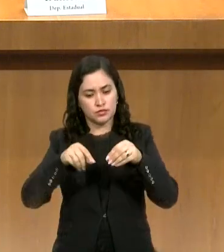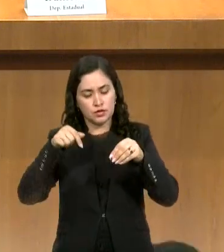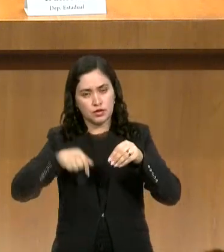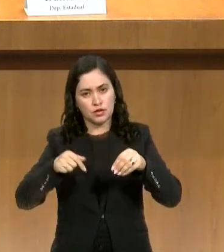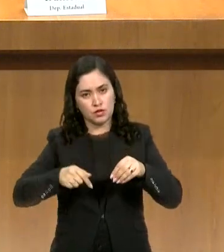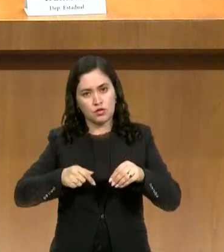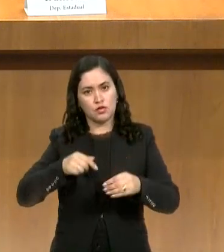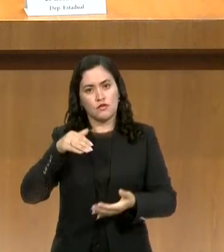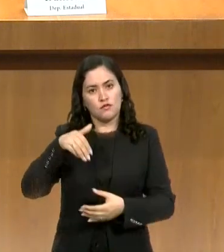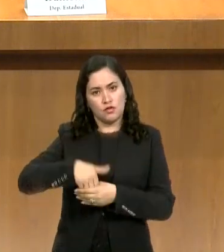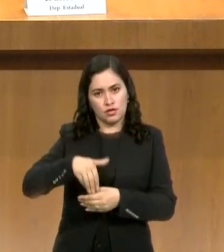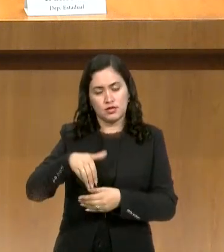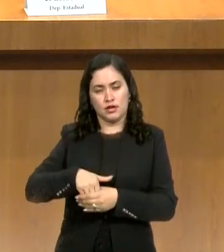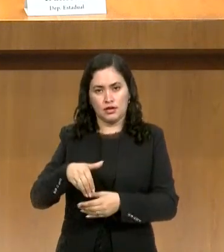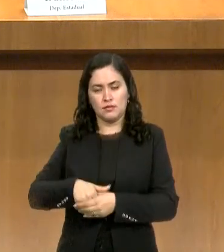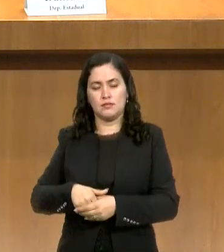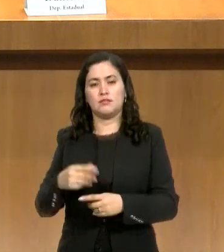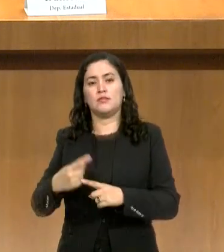com o seu regimento.